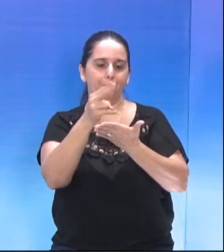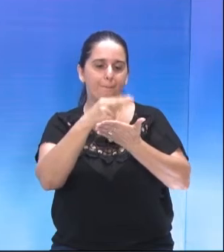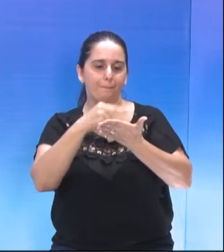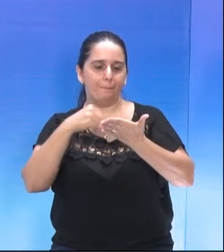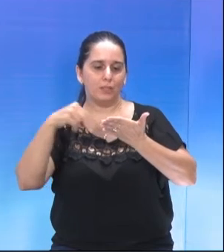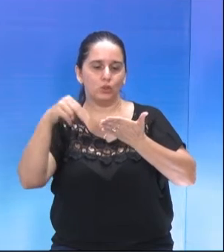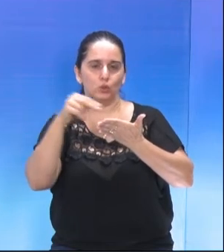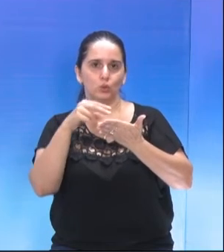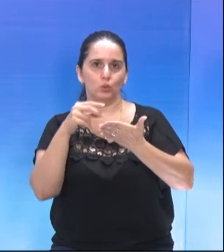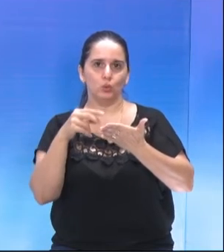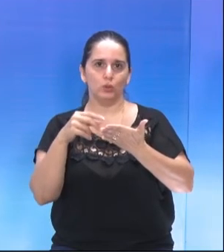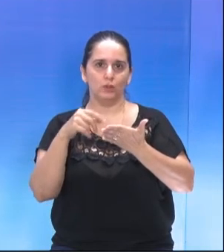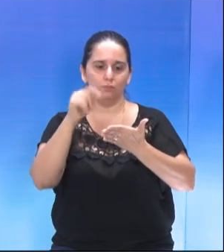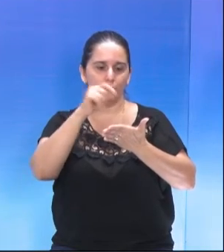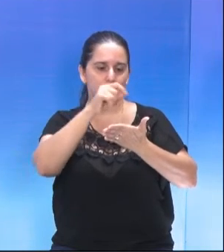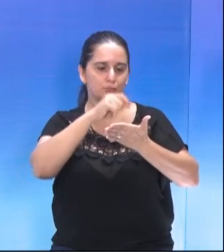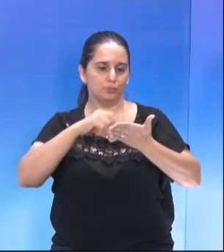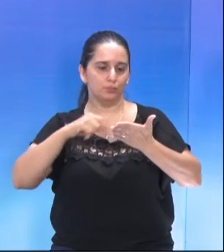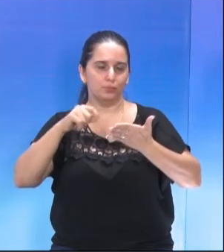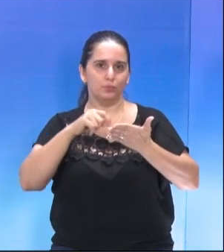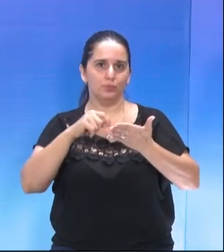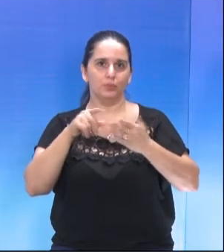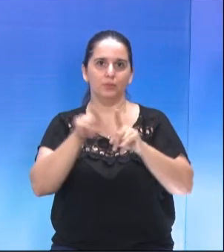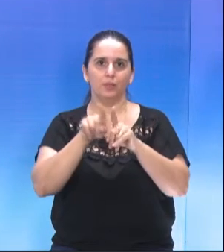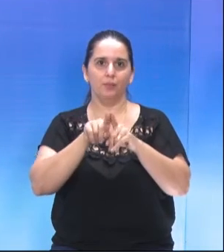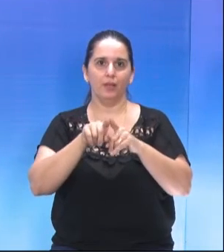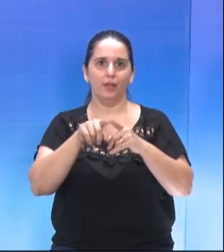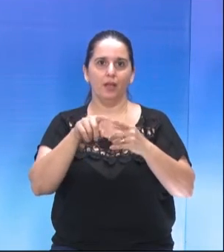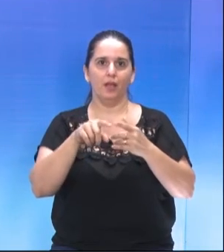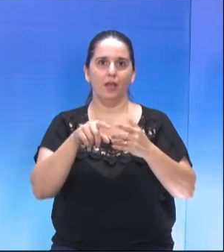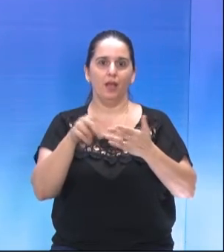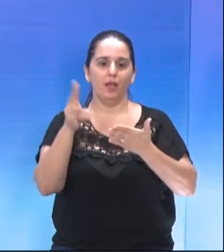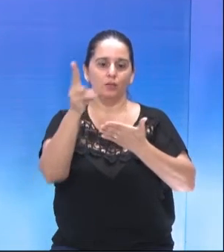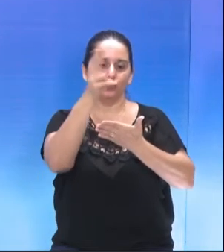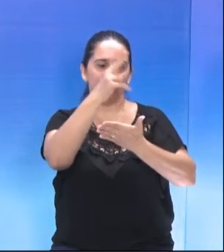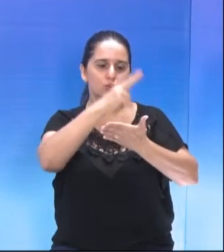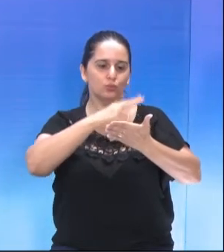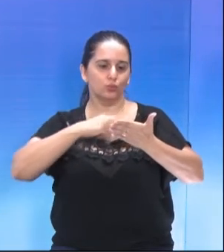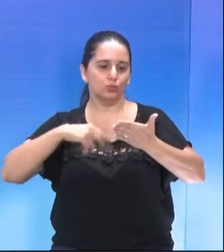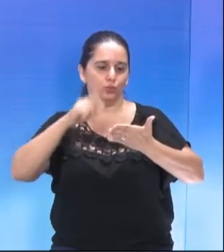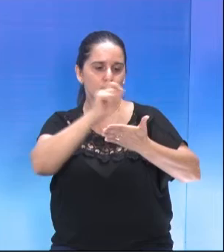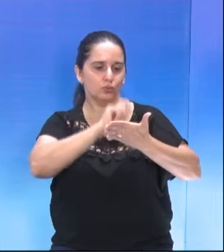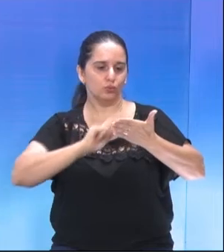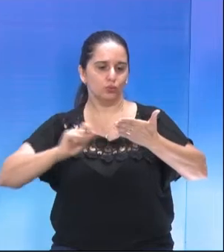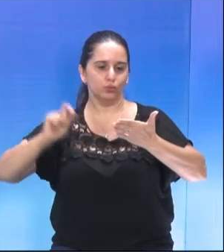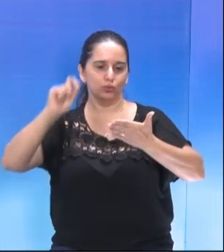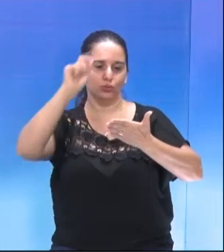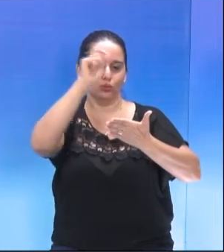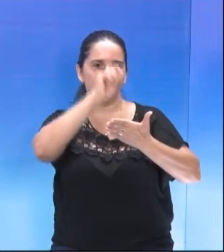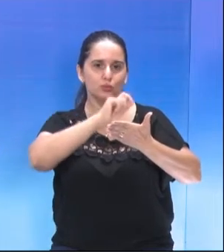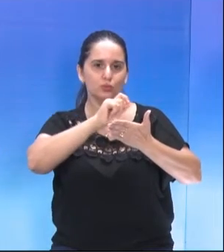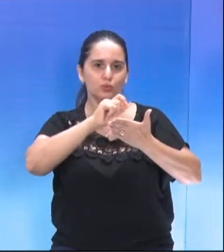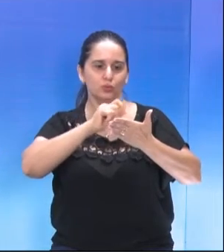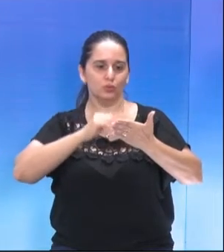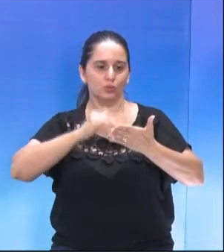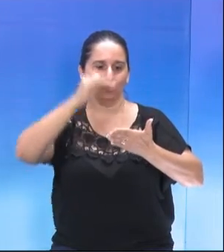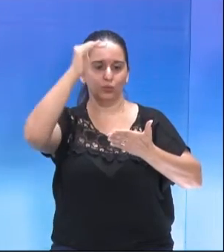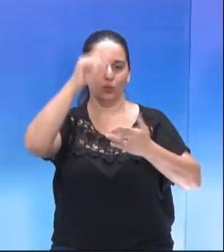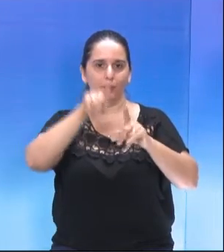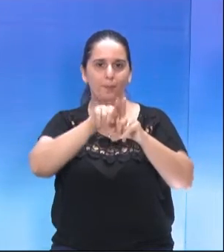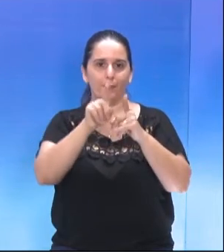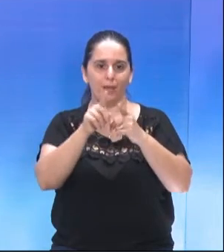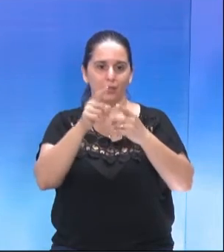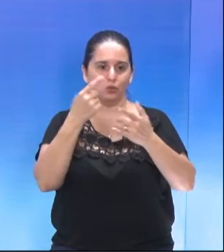conseguimos analisar apenas a altura do objeto e a largura. Porém, não conseguimos identificar